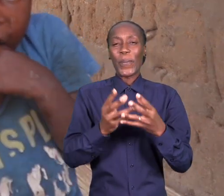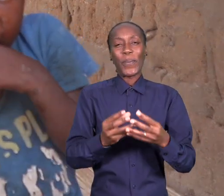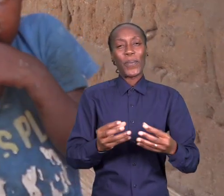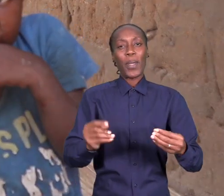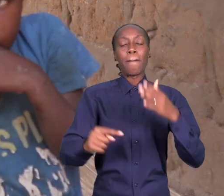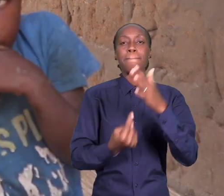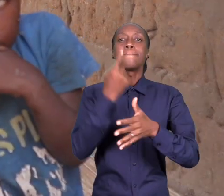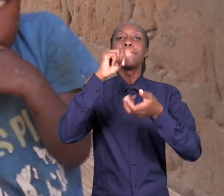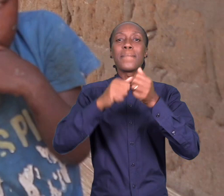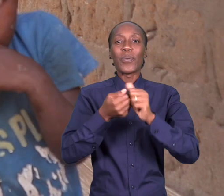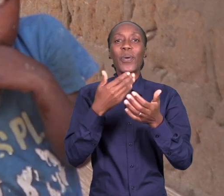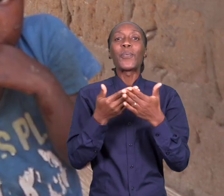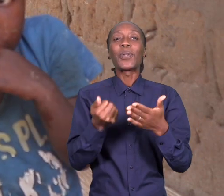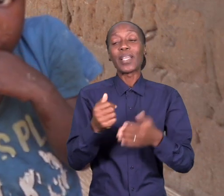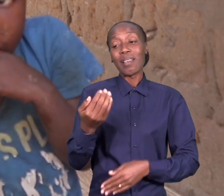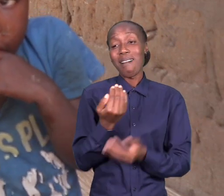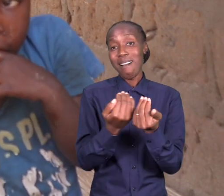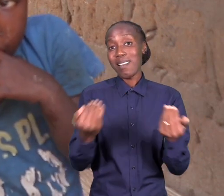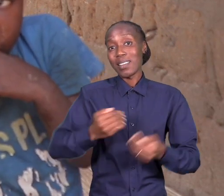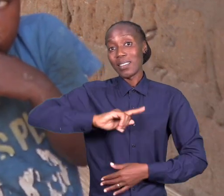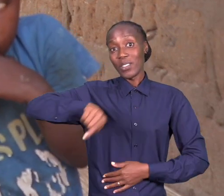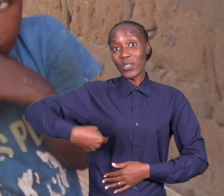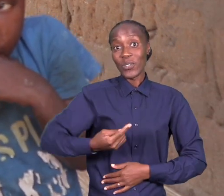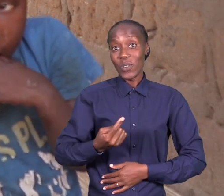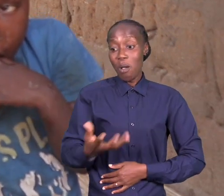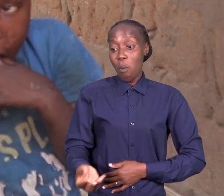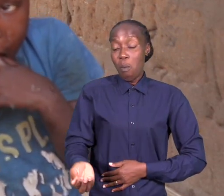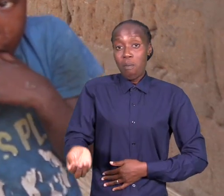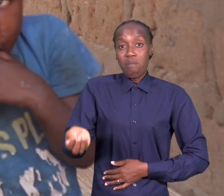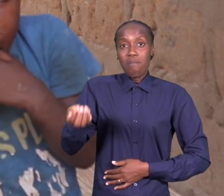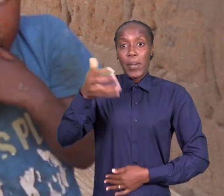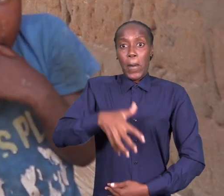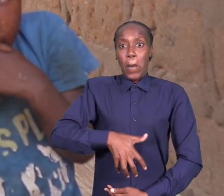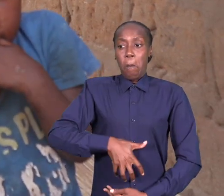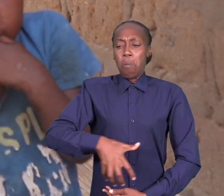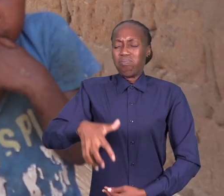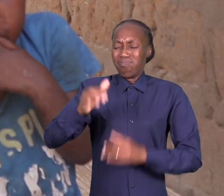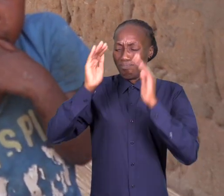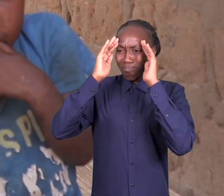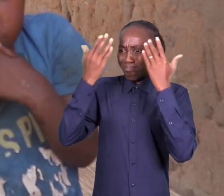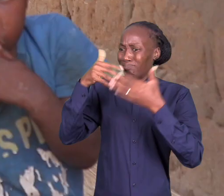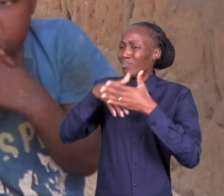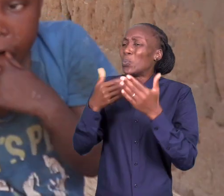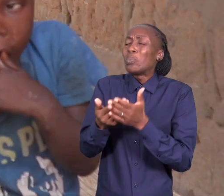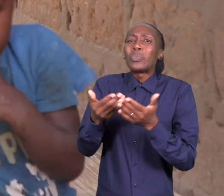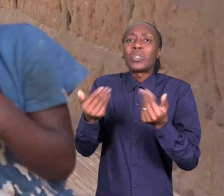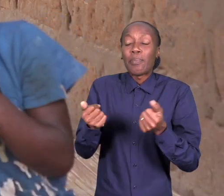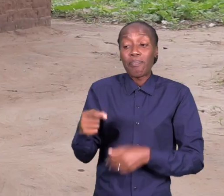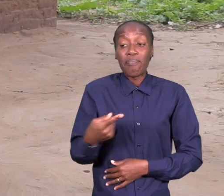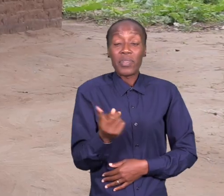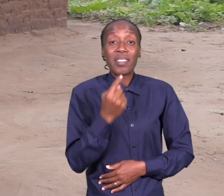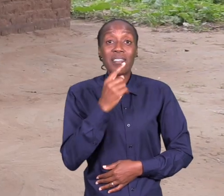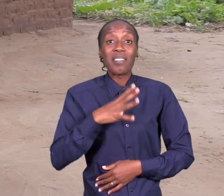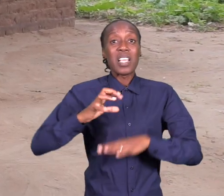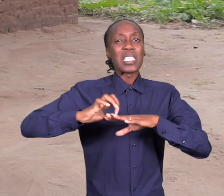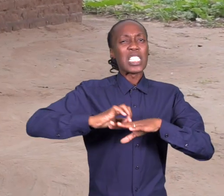grandes que resultavam das lombrigas. Antigamente, as nossas crianças cresciam com barrigas grandes e não sabíamos porquê.